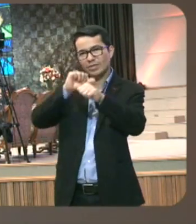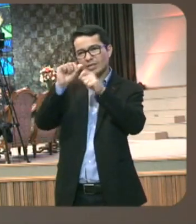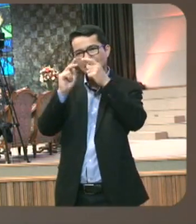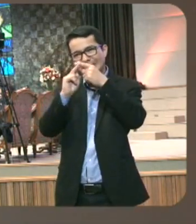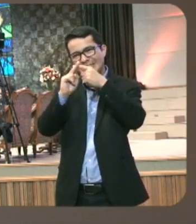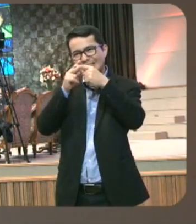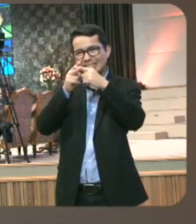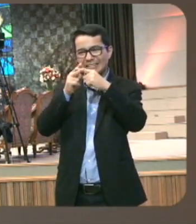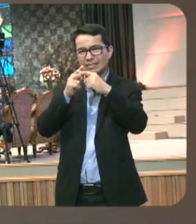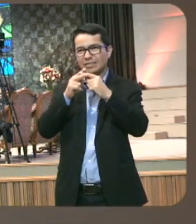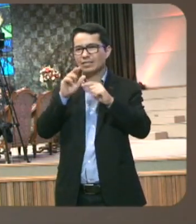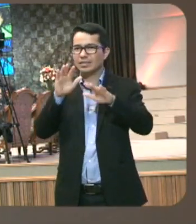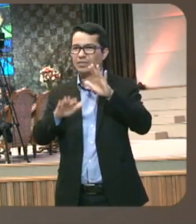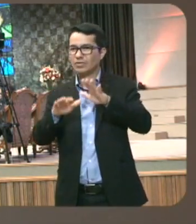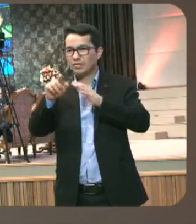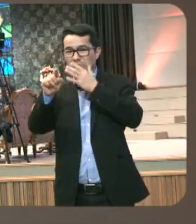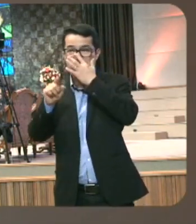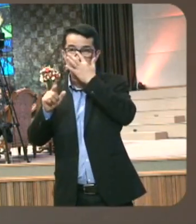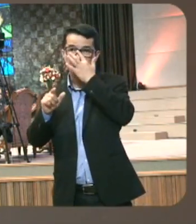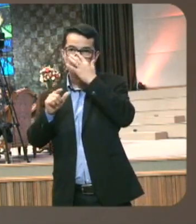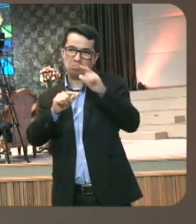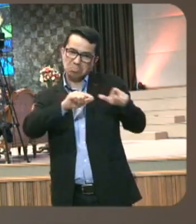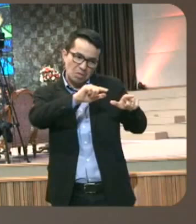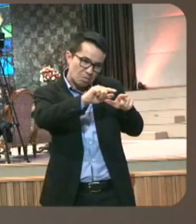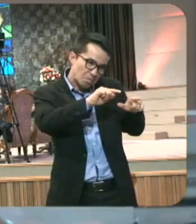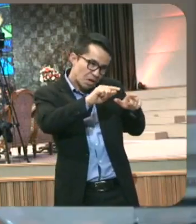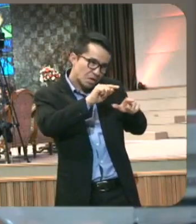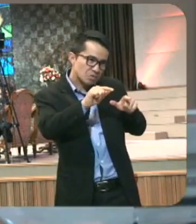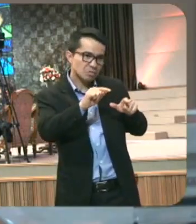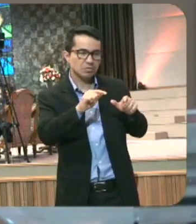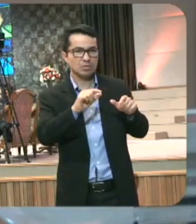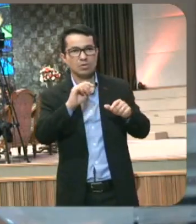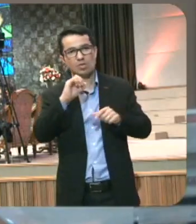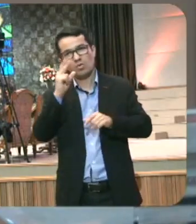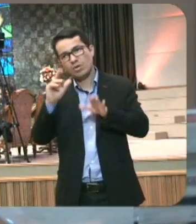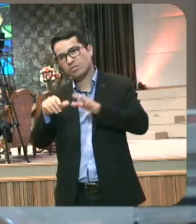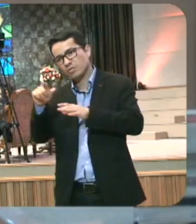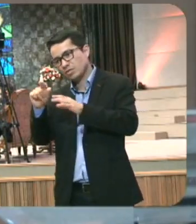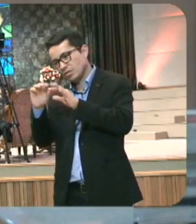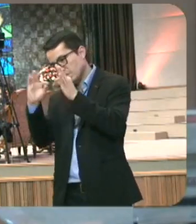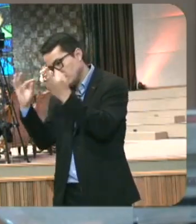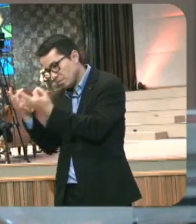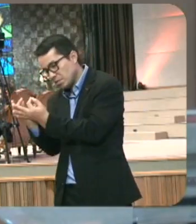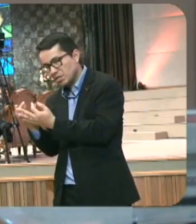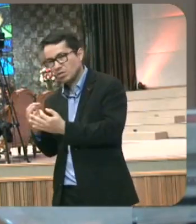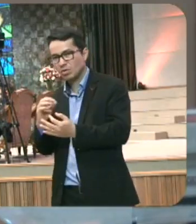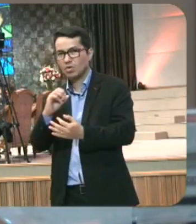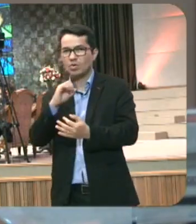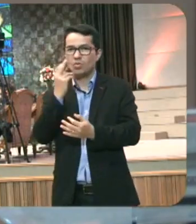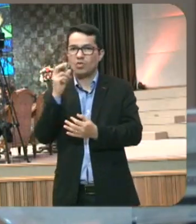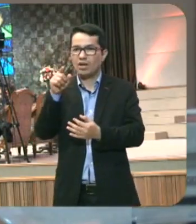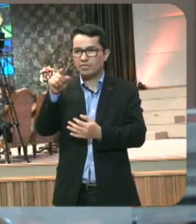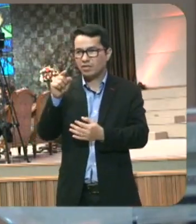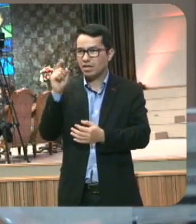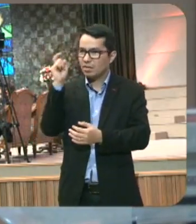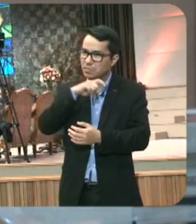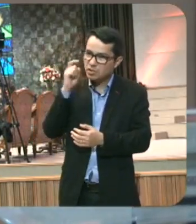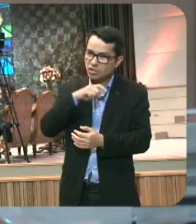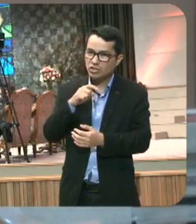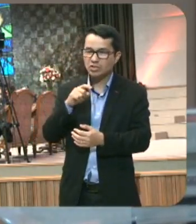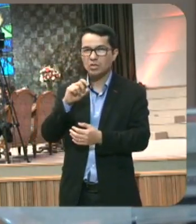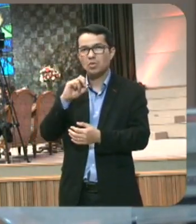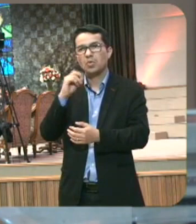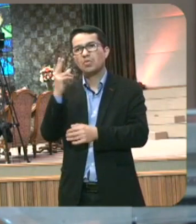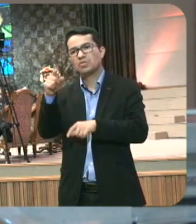trabalhar. Eu tenho vergonha de algumas coisas e eu tenho mentido em